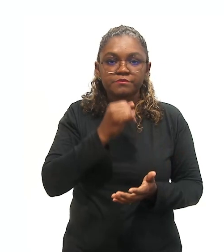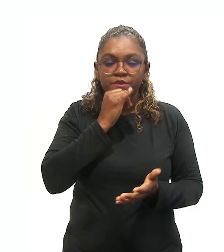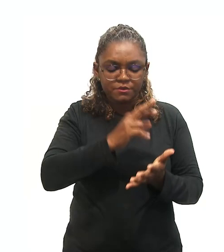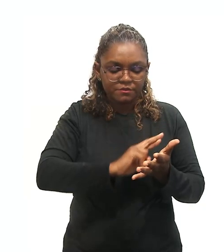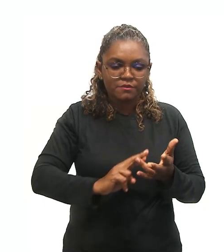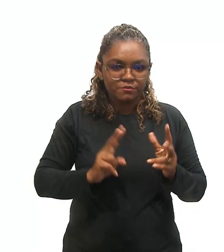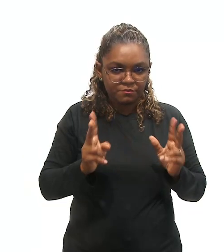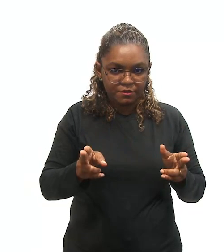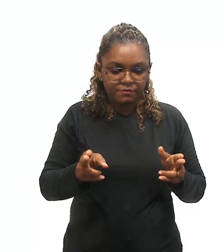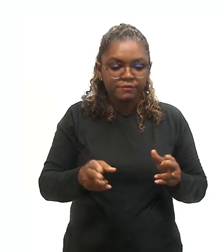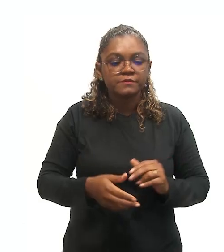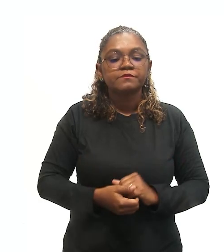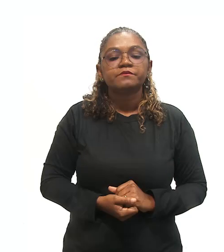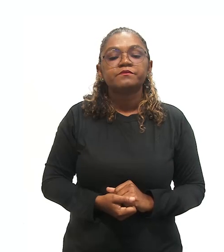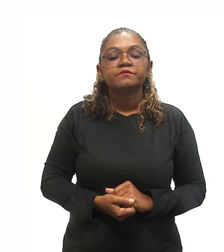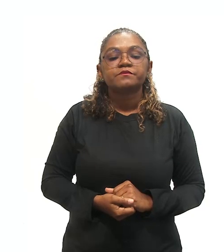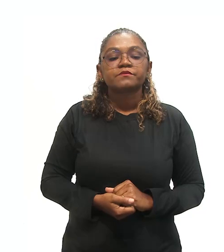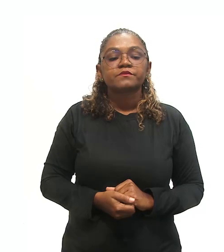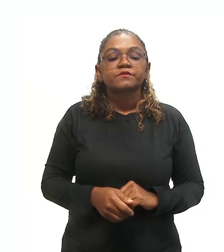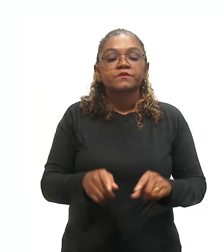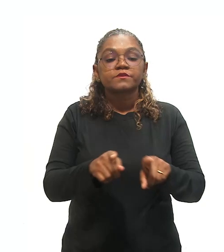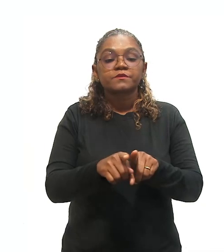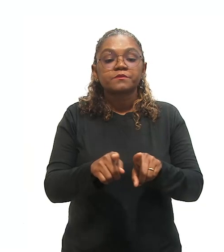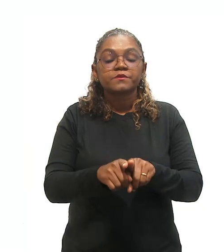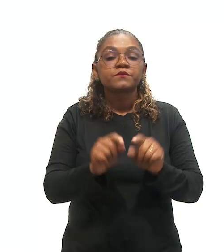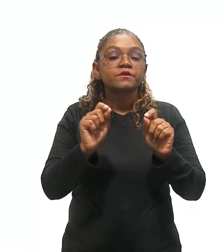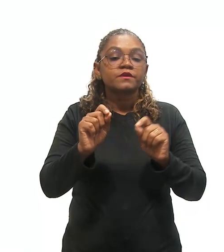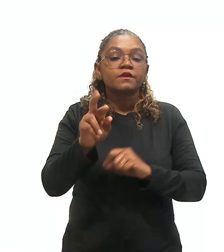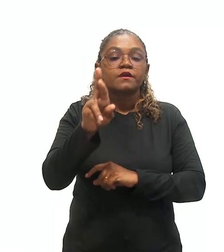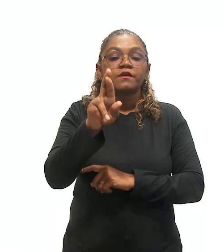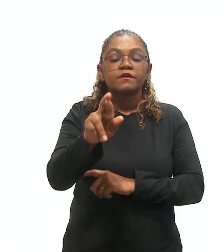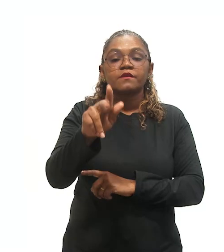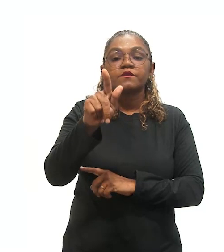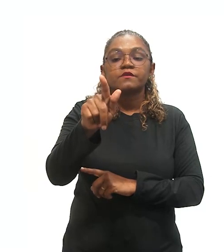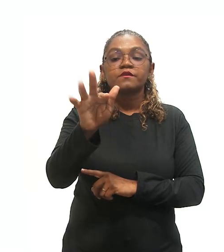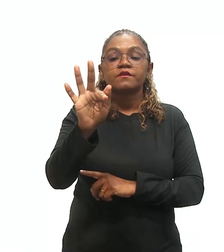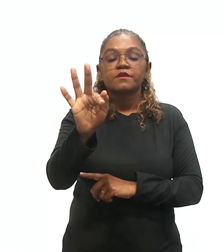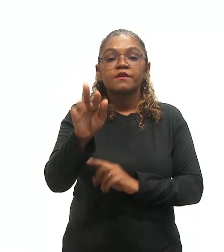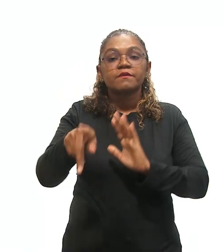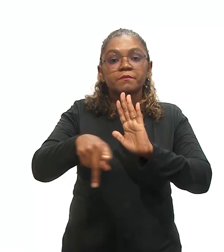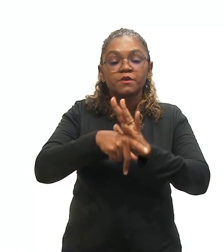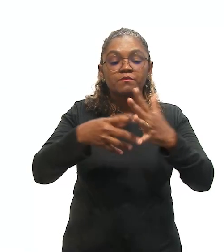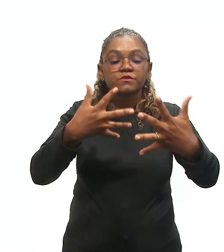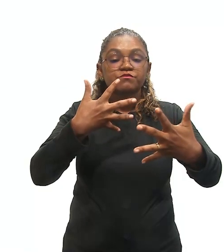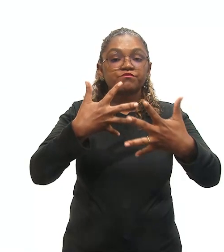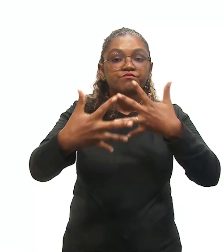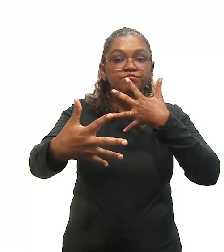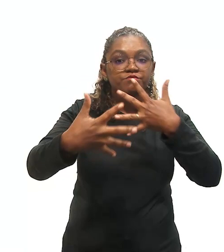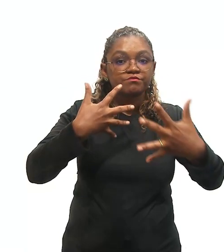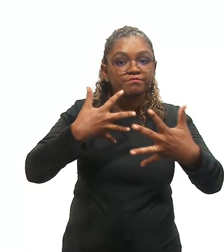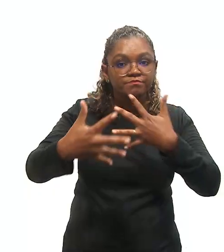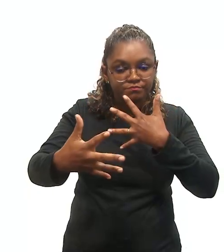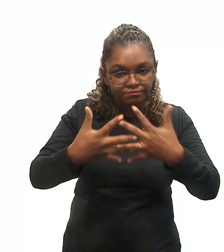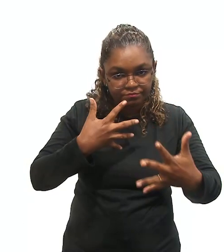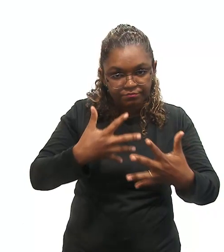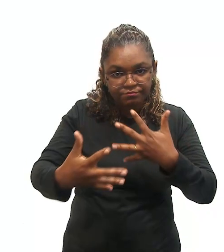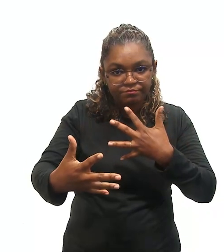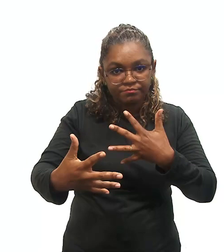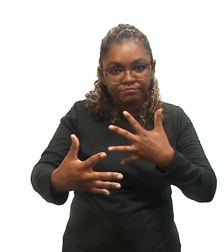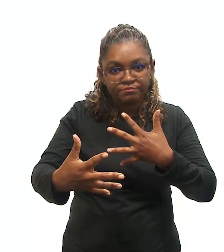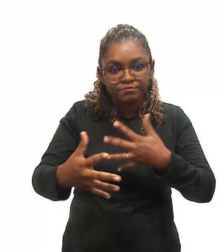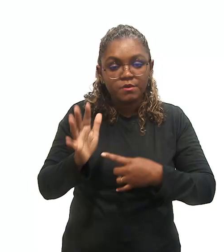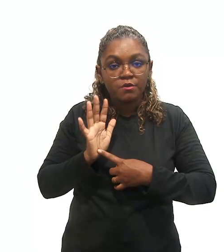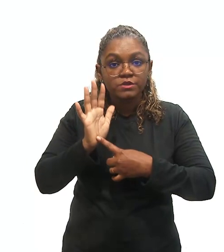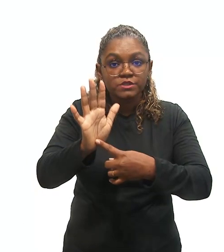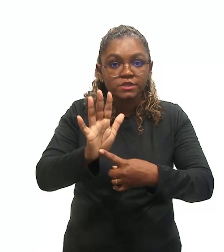citamos, o relatório de gestão fiscal é instrumento de transparência na gestão fiscal. O